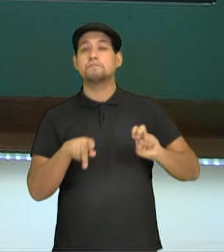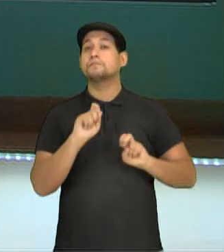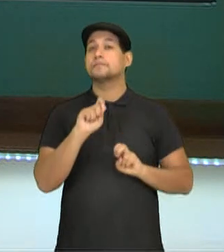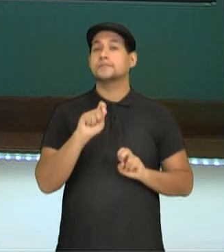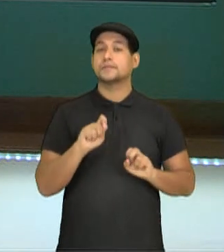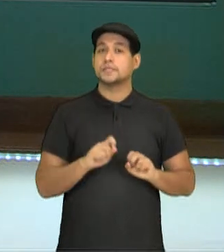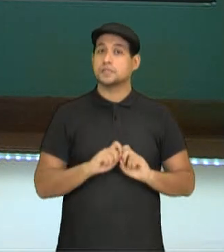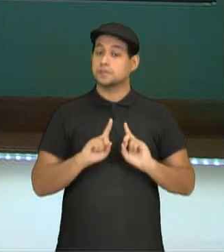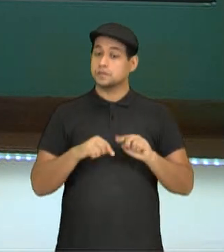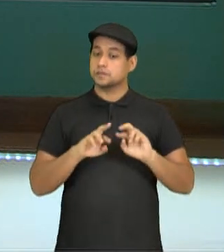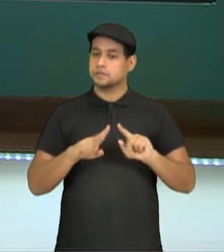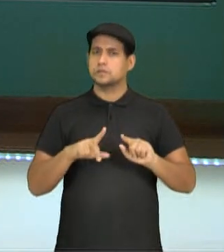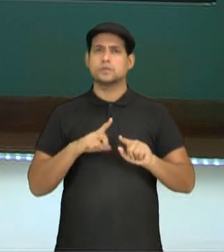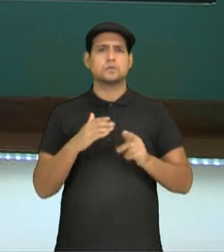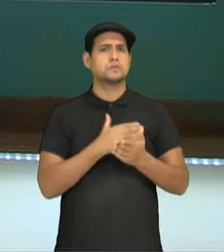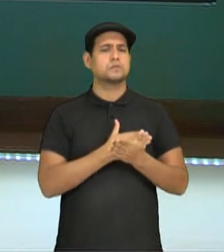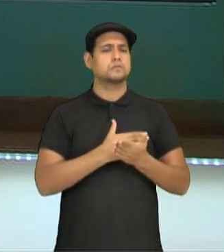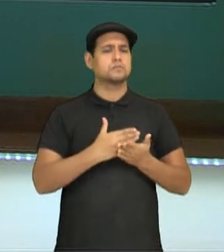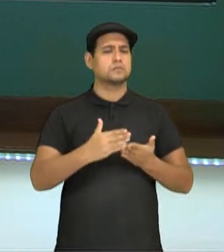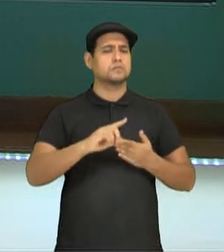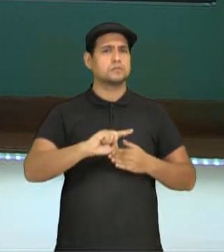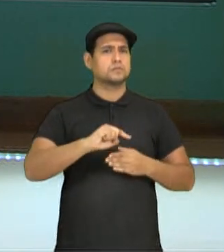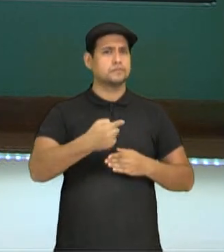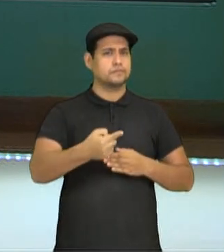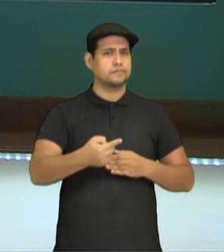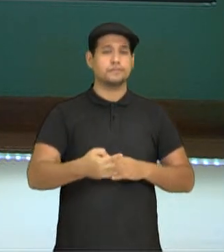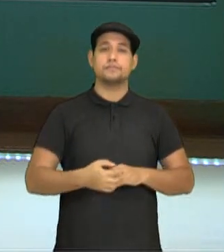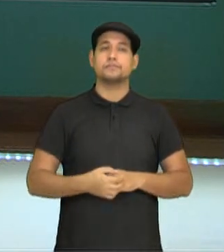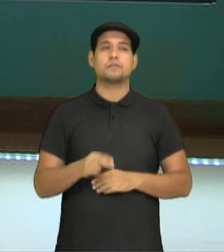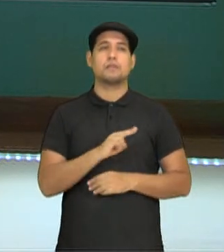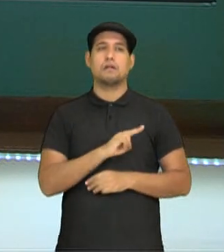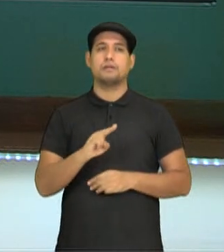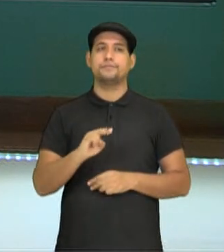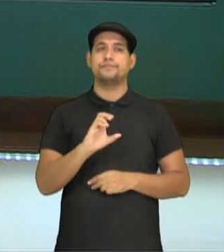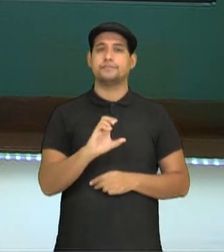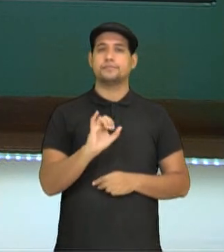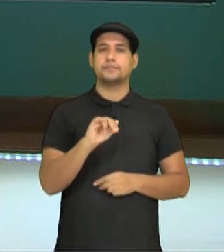outro aparelho que surge logo em seguida, que é o